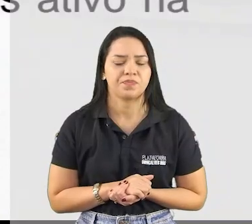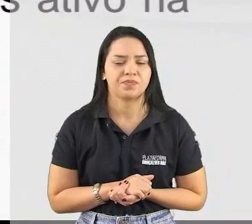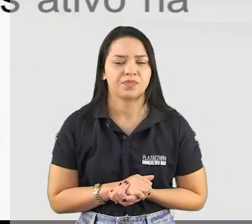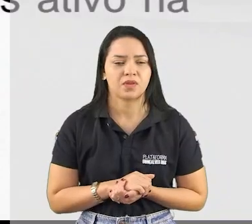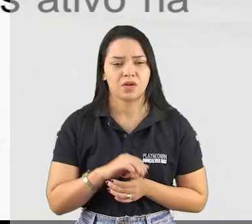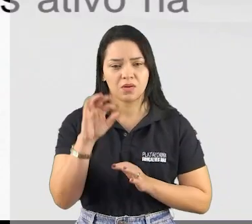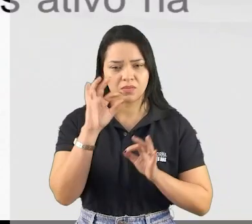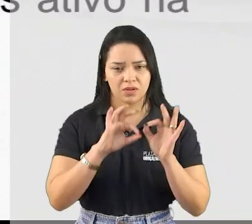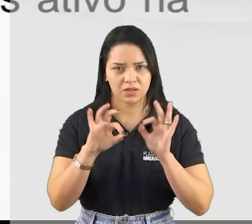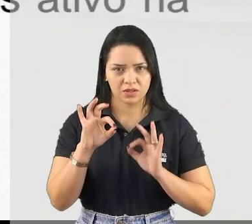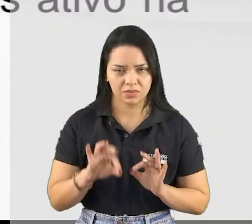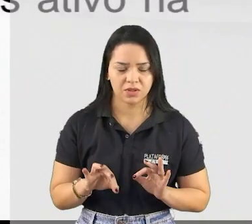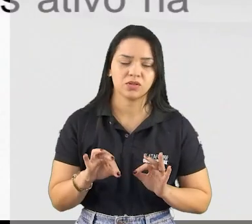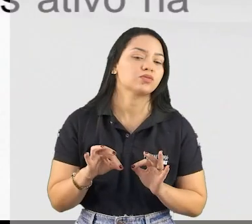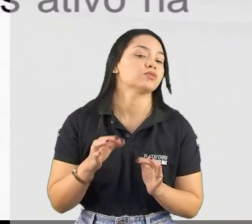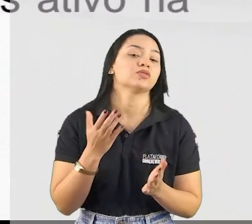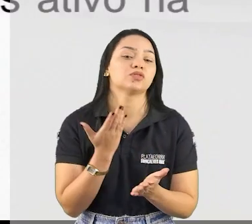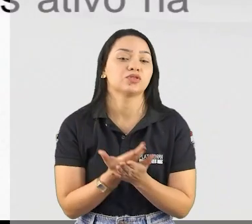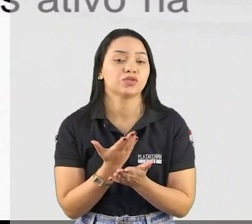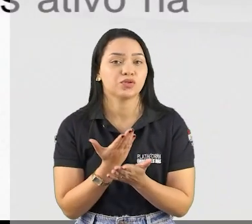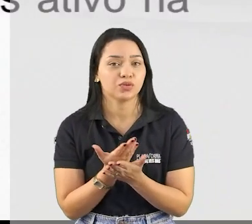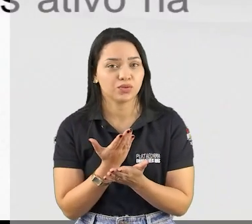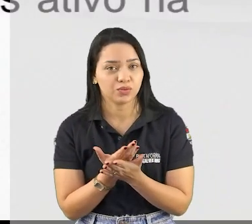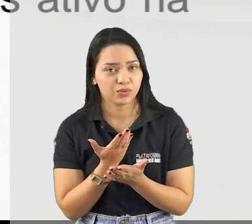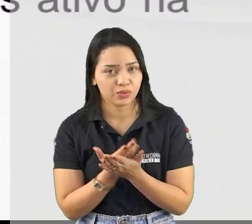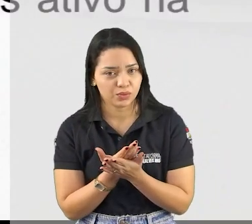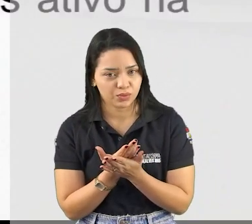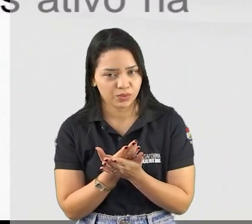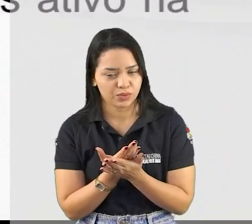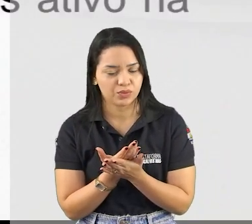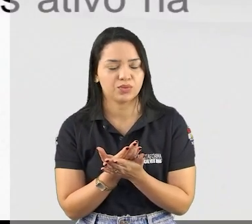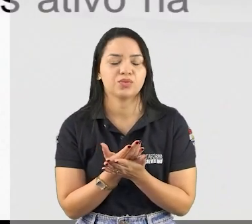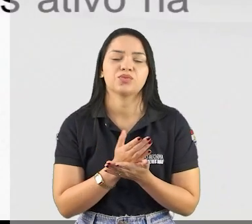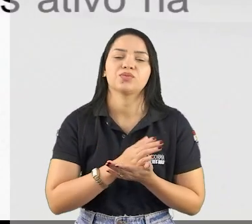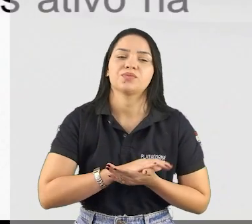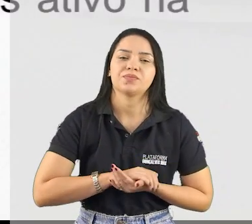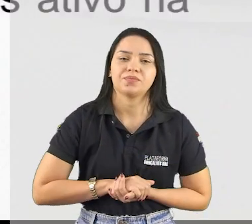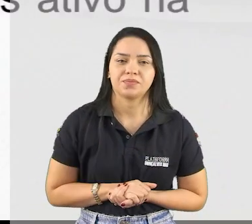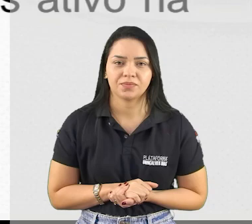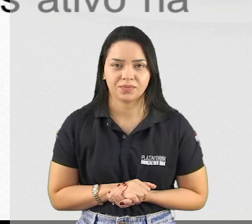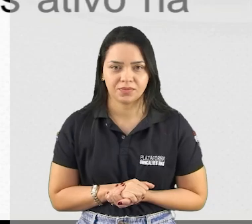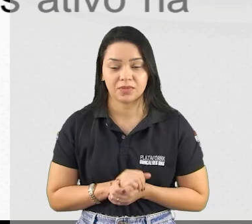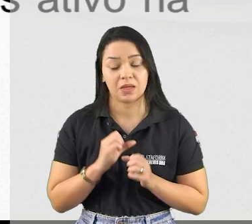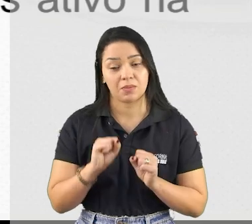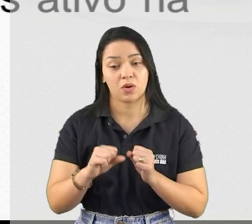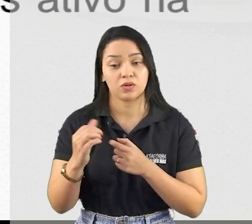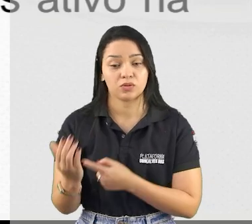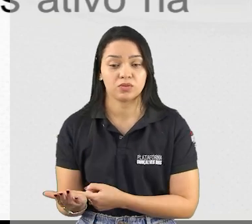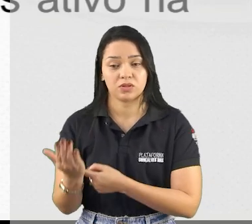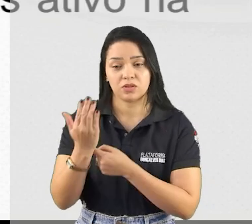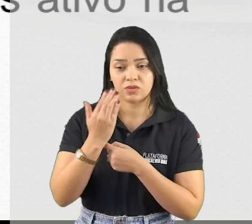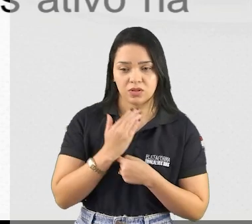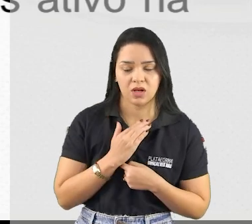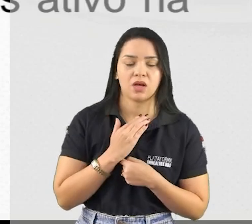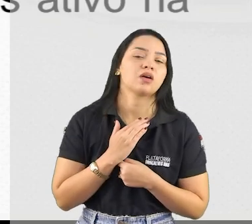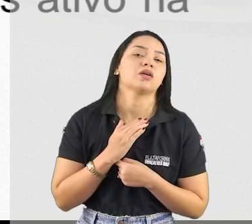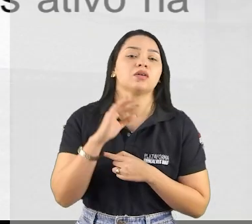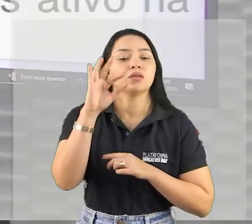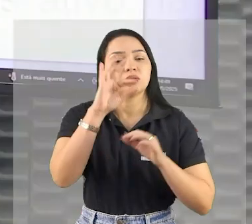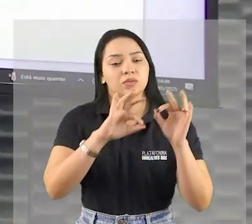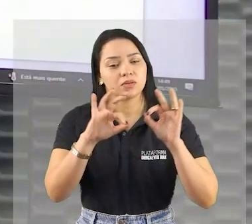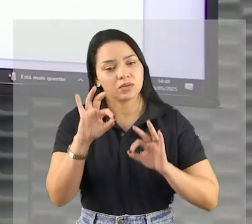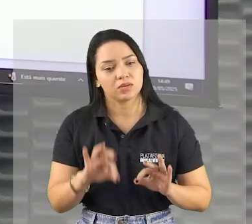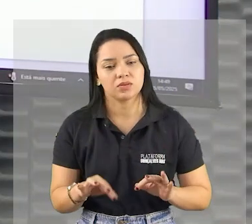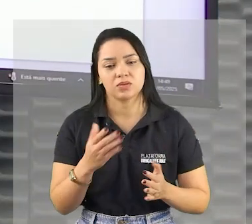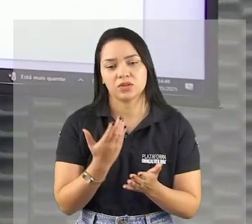justamente sobre o nosso processo de aprendizagem autônoma e como isso pode nos ajudar no planejamento dos estudos